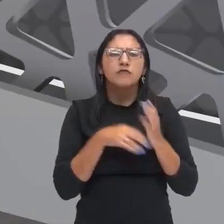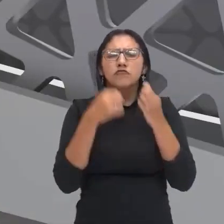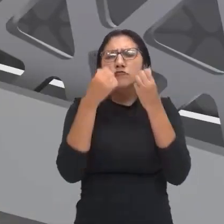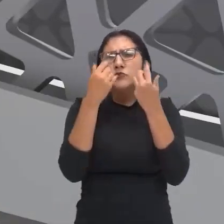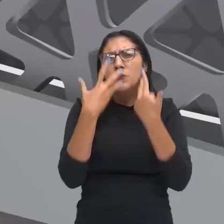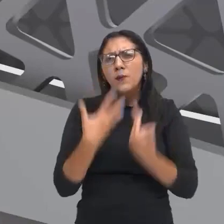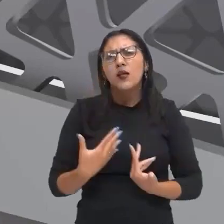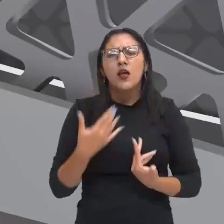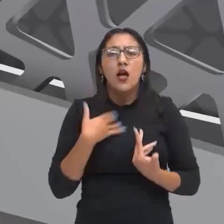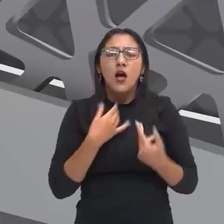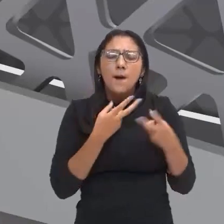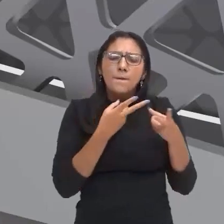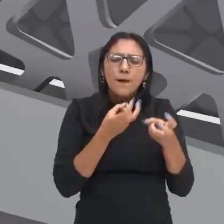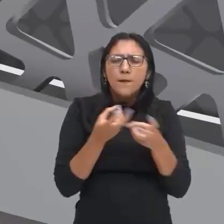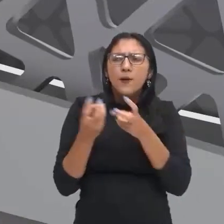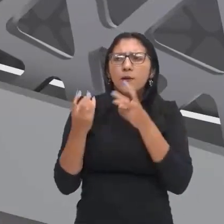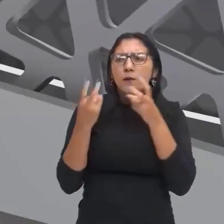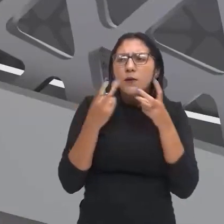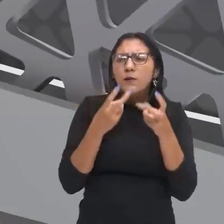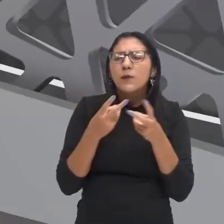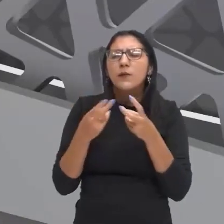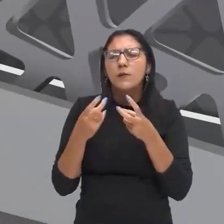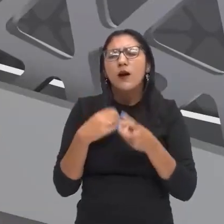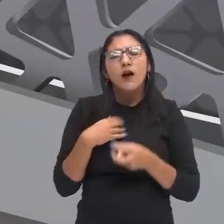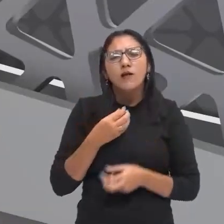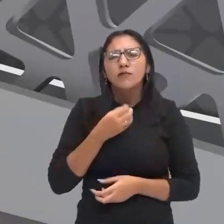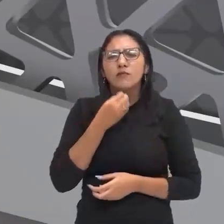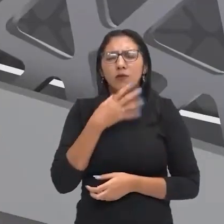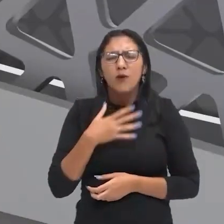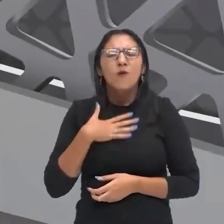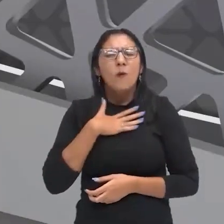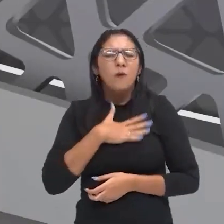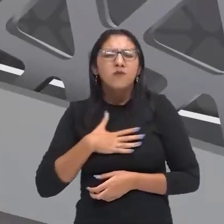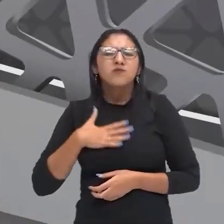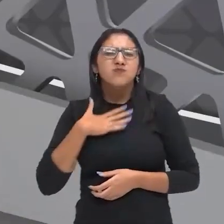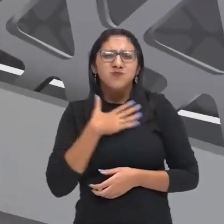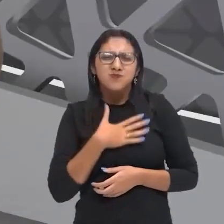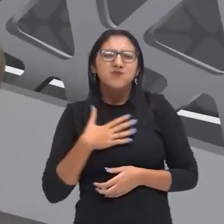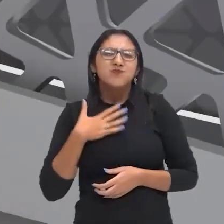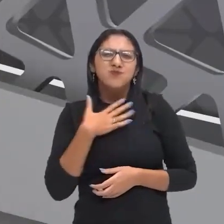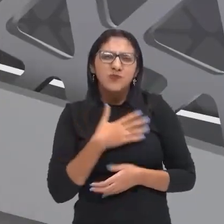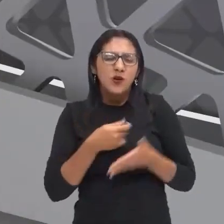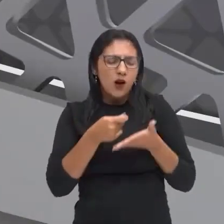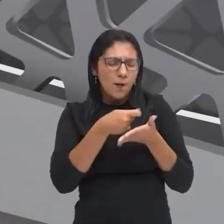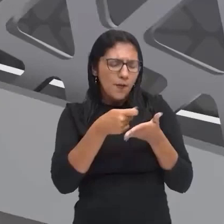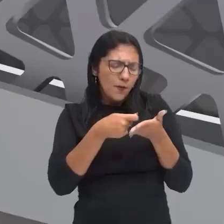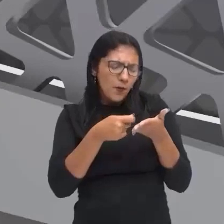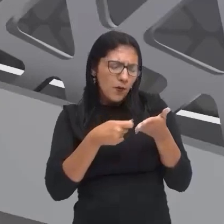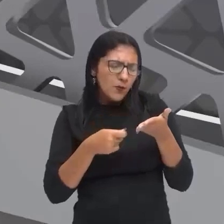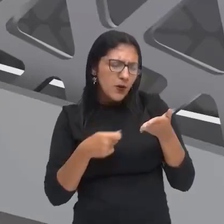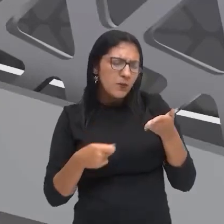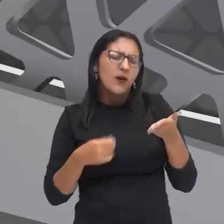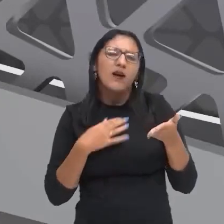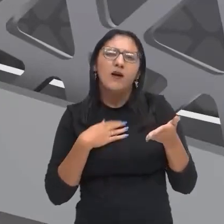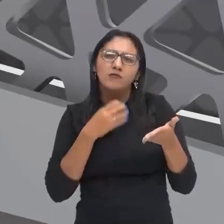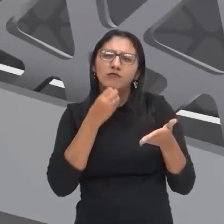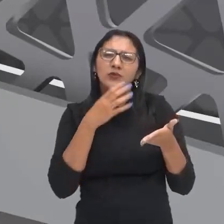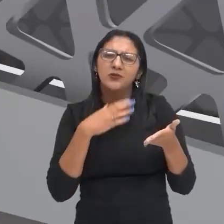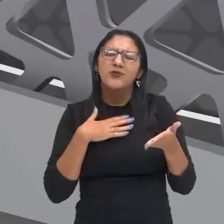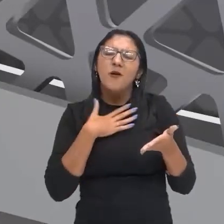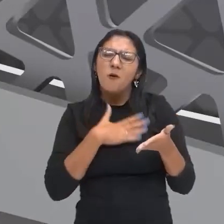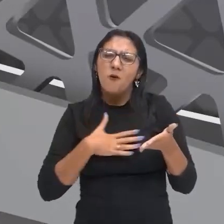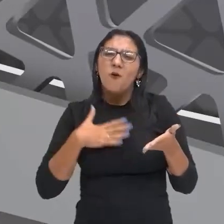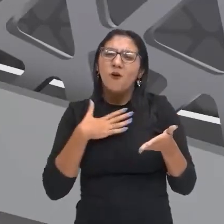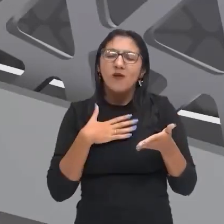minhas impressões. Eu gosto muito de me expressar assim, através da escrita. E isso é um